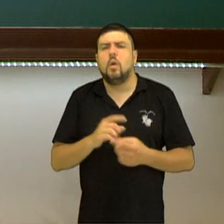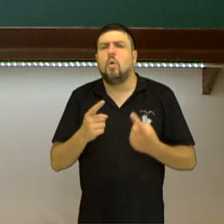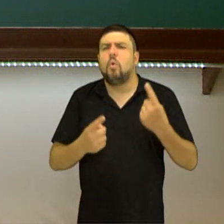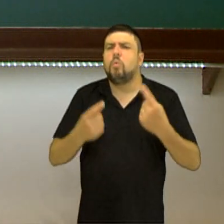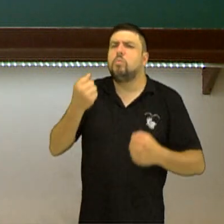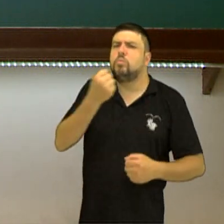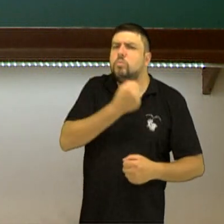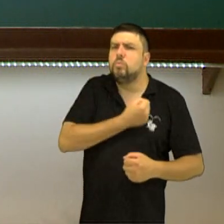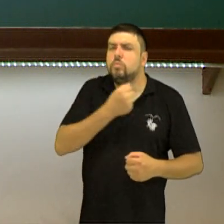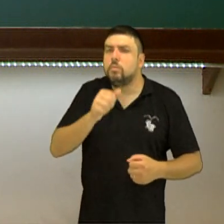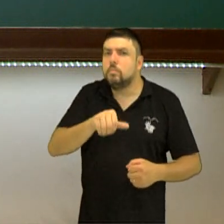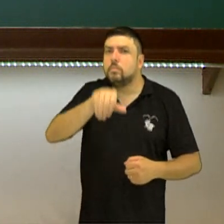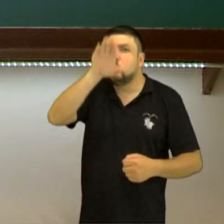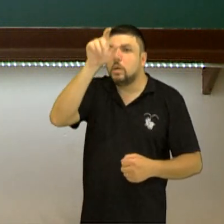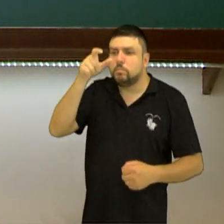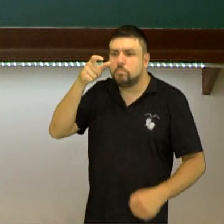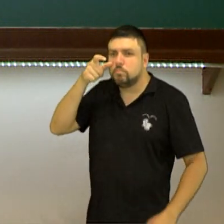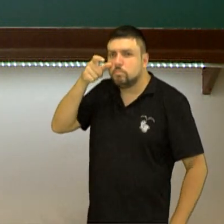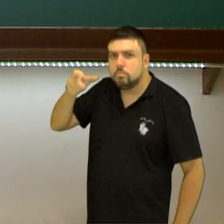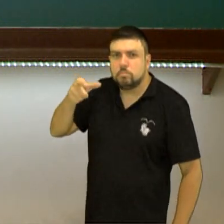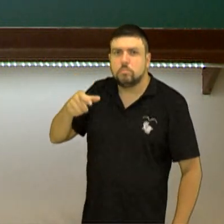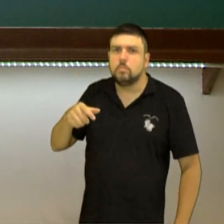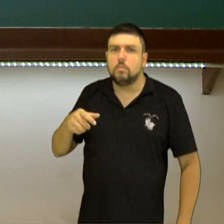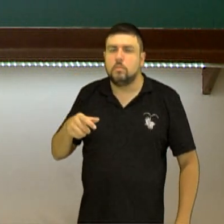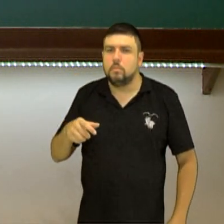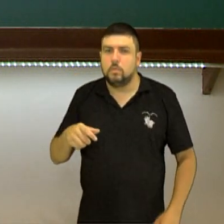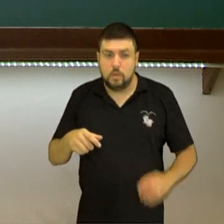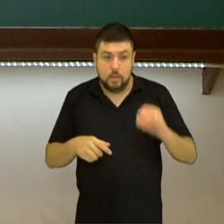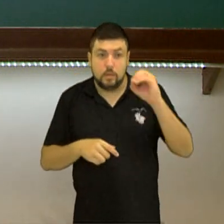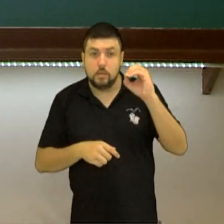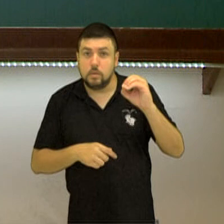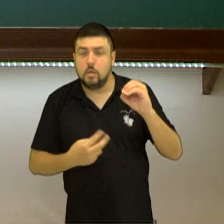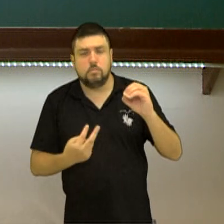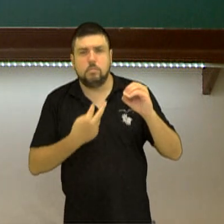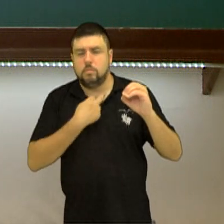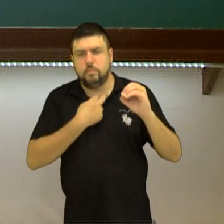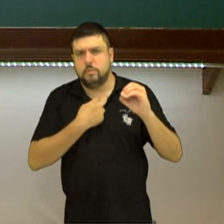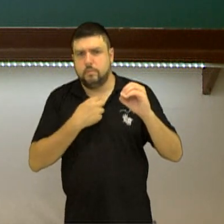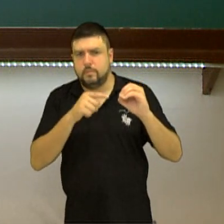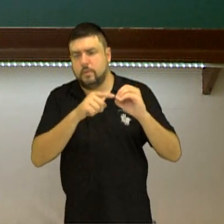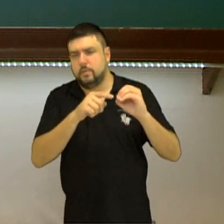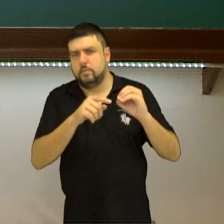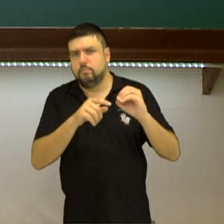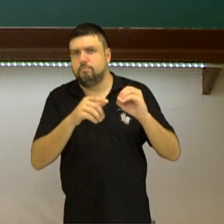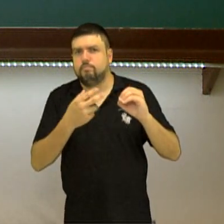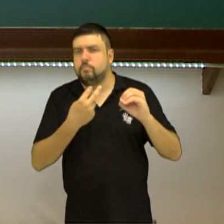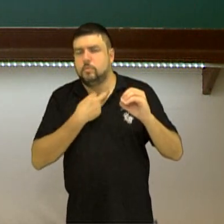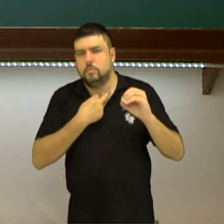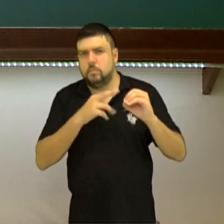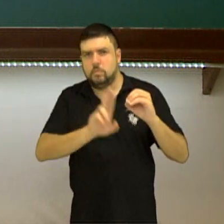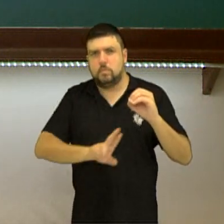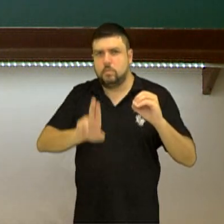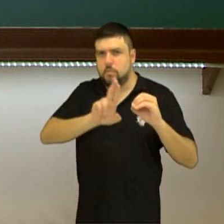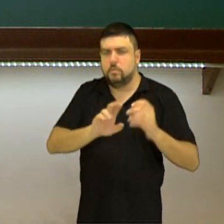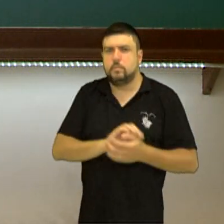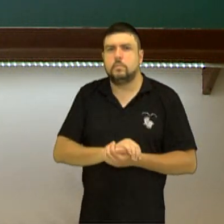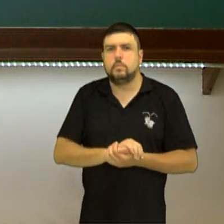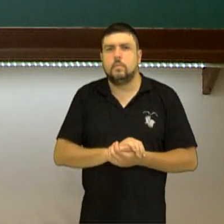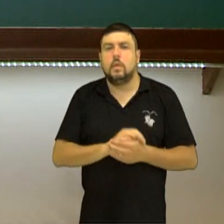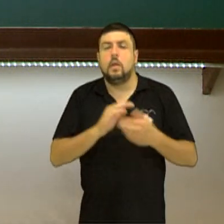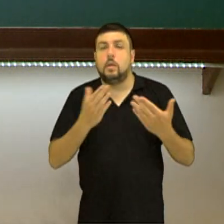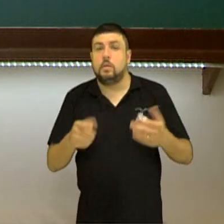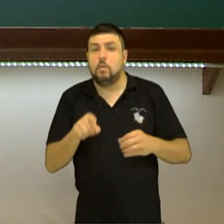significativo que não pode ser o zero. Então você vai observar no número aqui, qual é o algarismo mais significativo, que está mais à esquerda, com classe mais